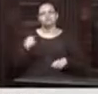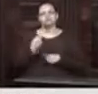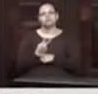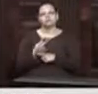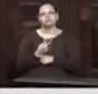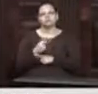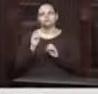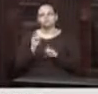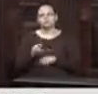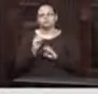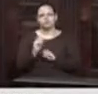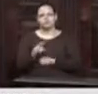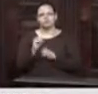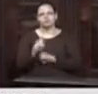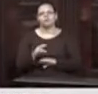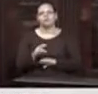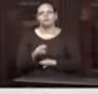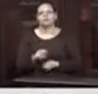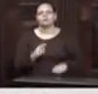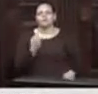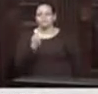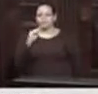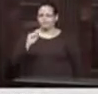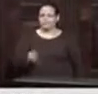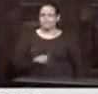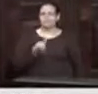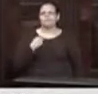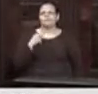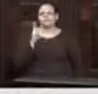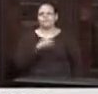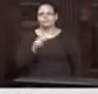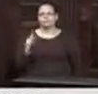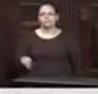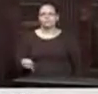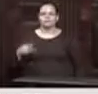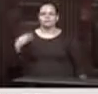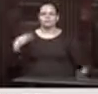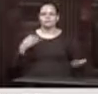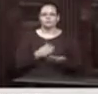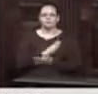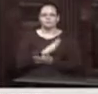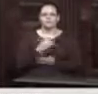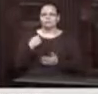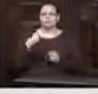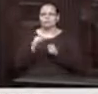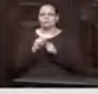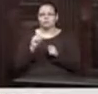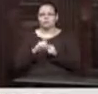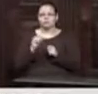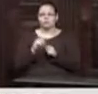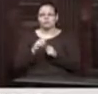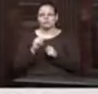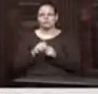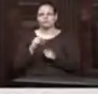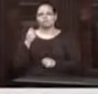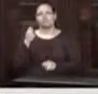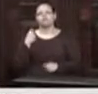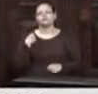da educação com 1.000 professores aprovados nesse concurso público. Então, faço aqui a